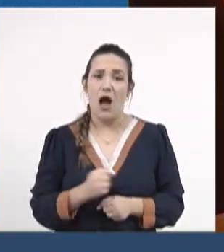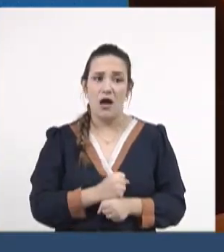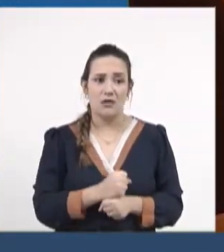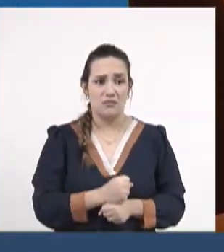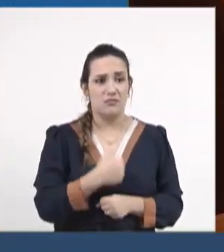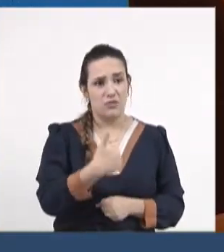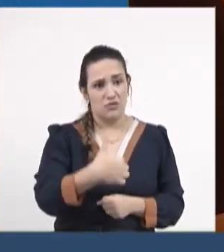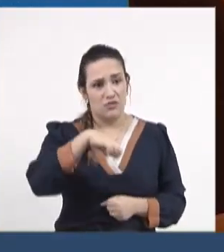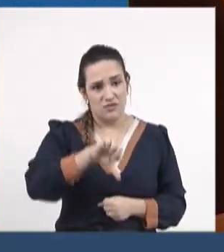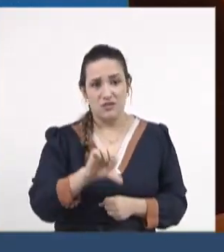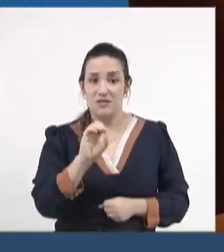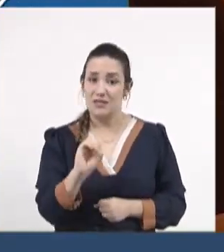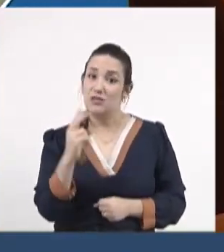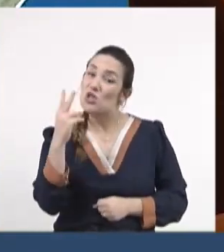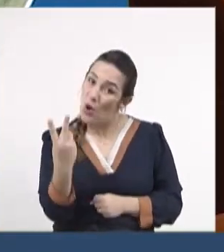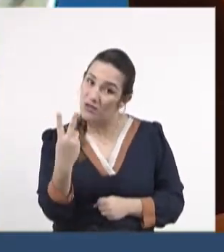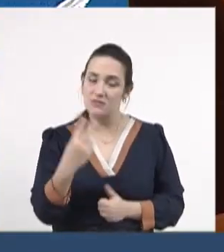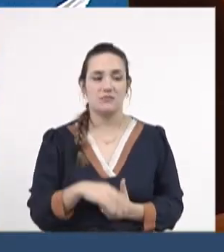1902.